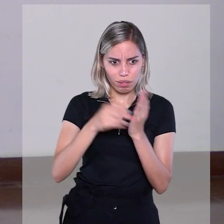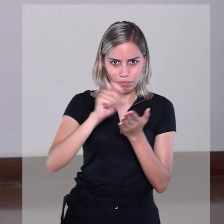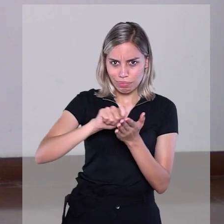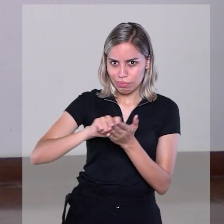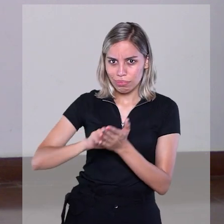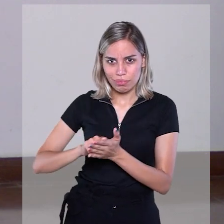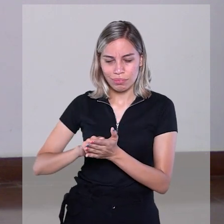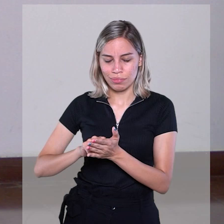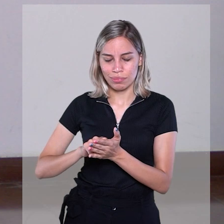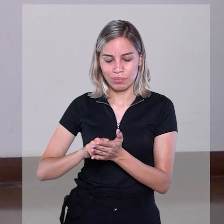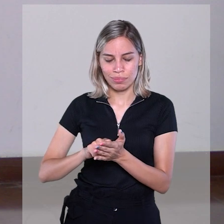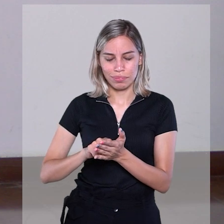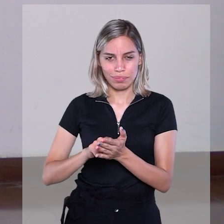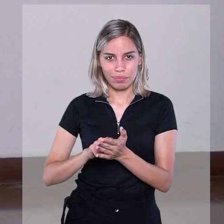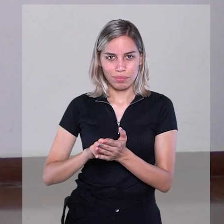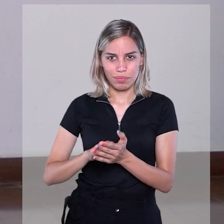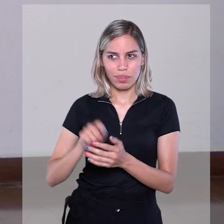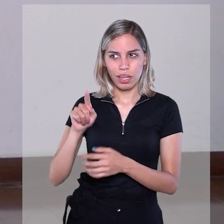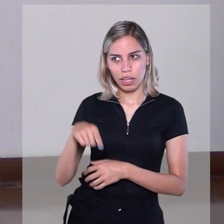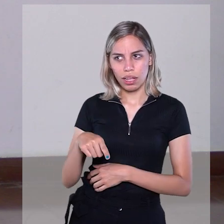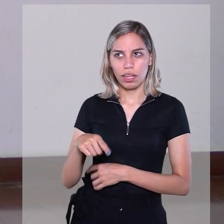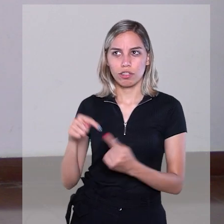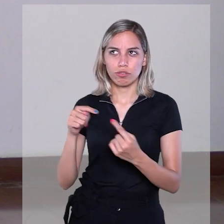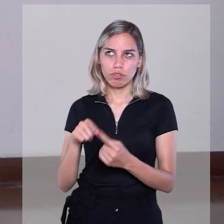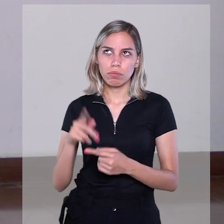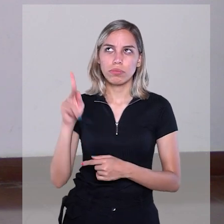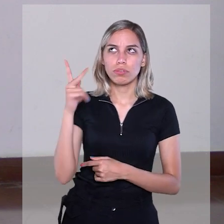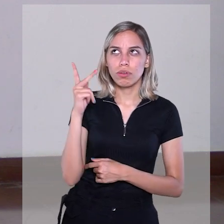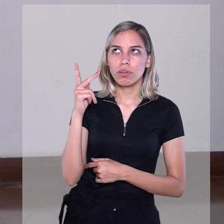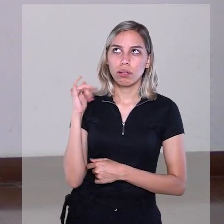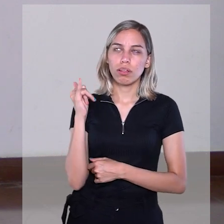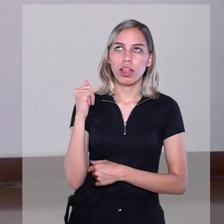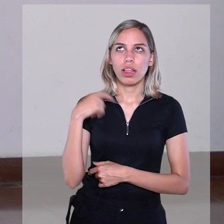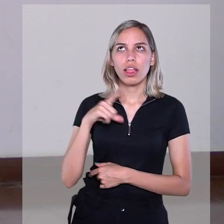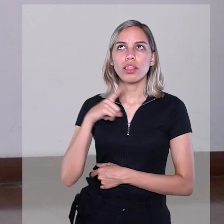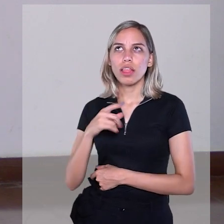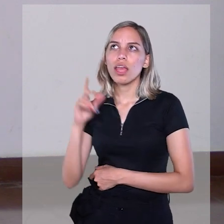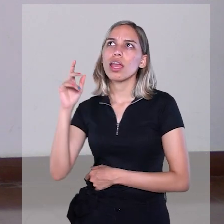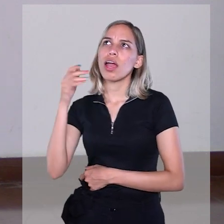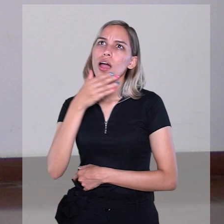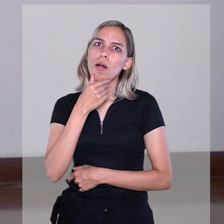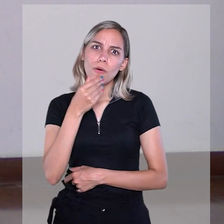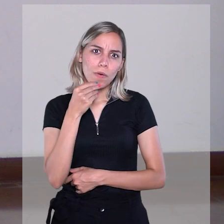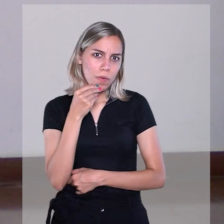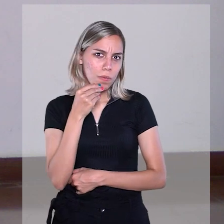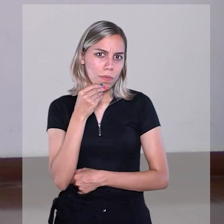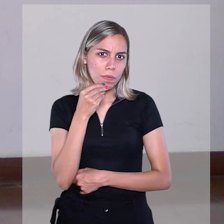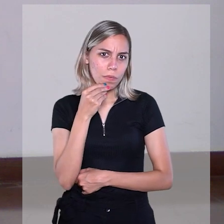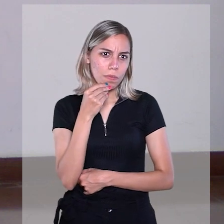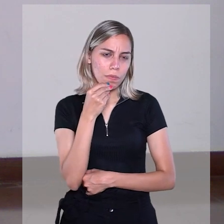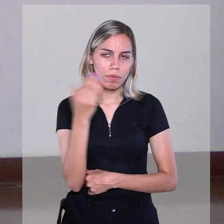da periferia de Belo Horizonte que tem a obra estudada nos Estados Unidos. Foi isso que o Leandro disse